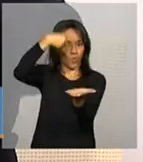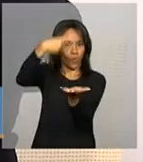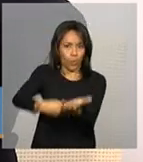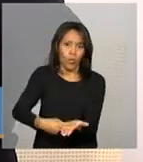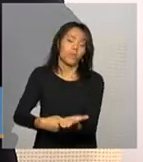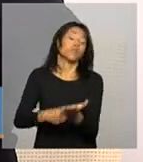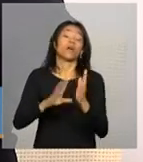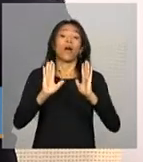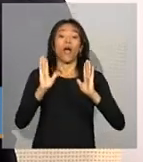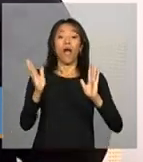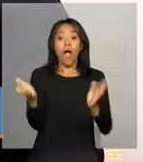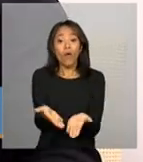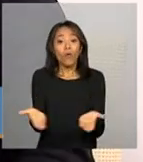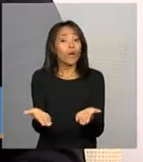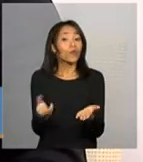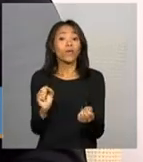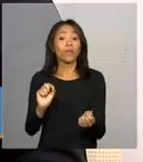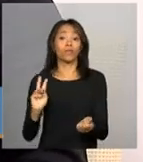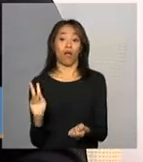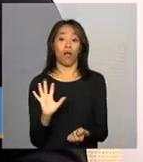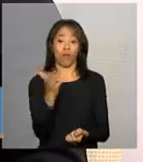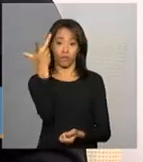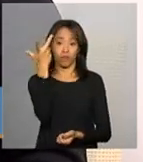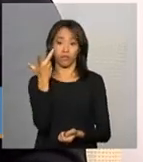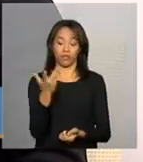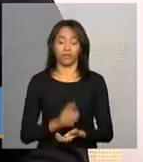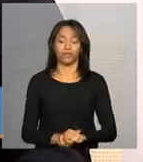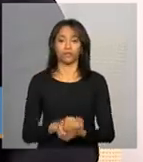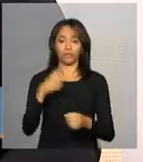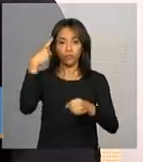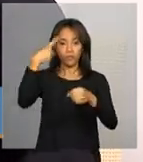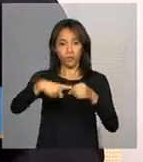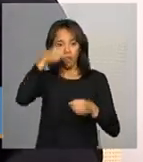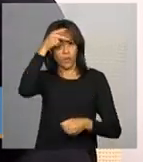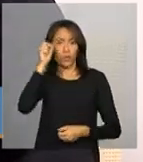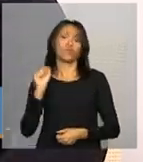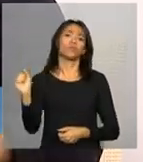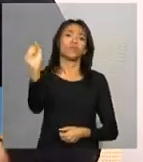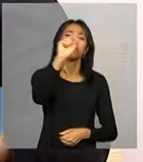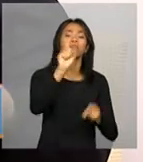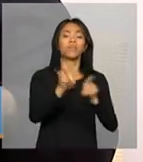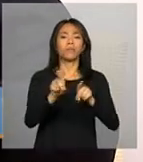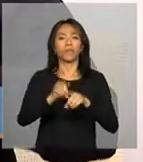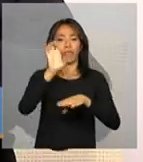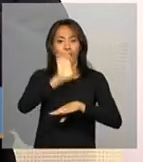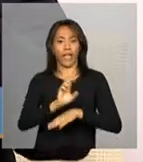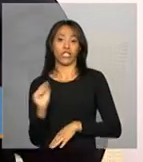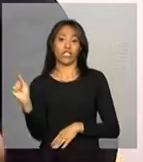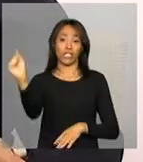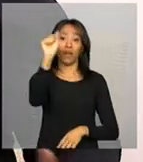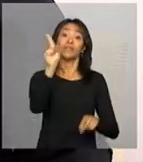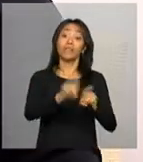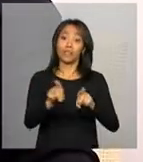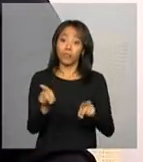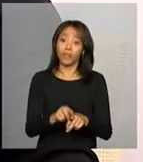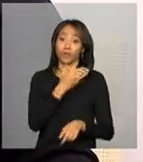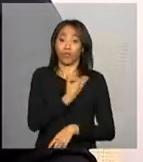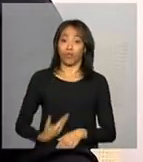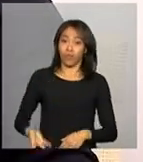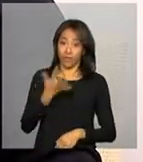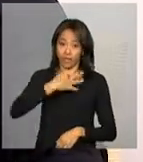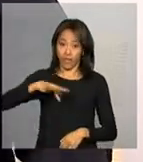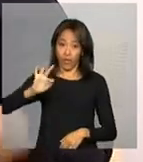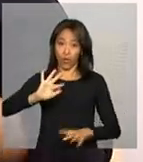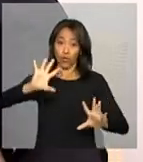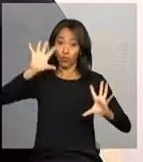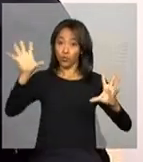agora o que que acontece é os municípios estados e união compõem o sistema único de assistência